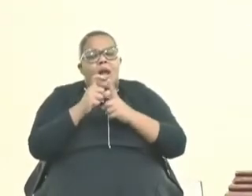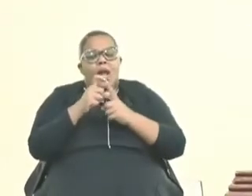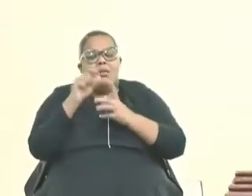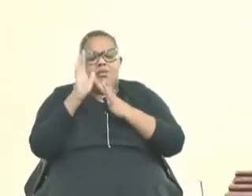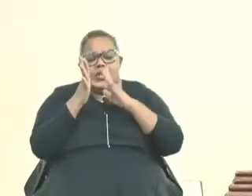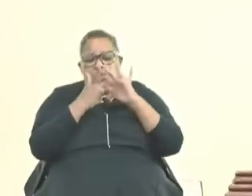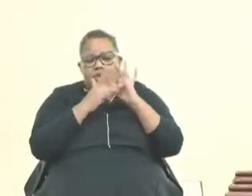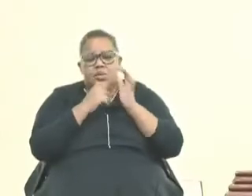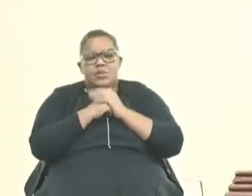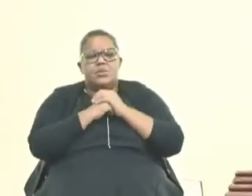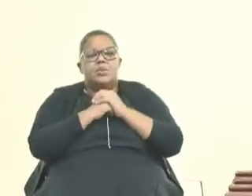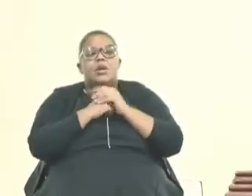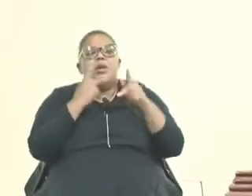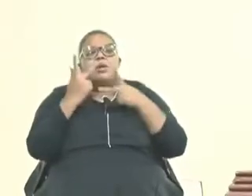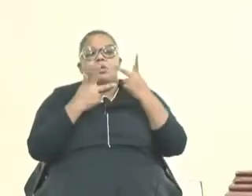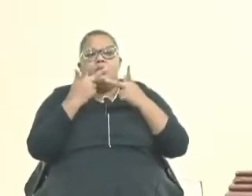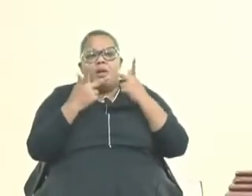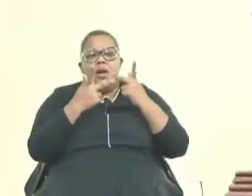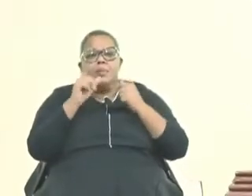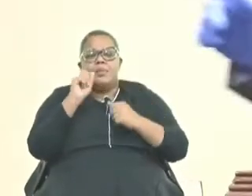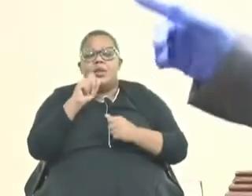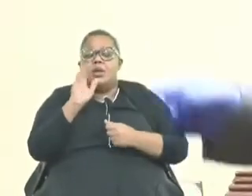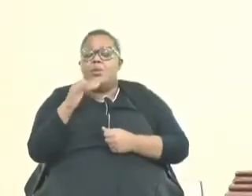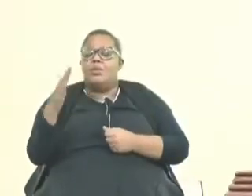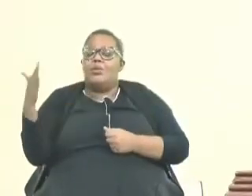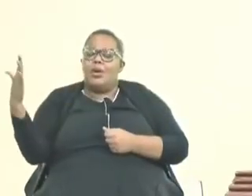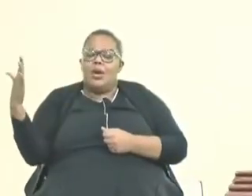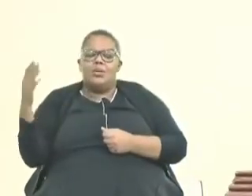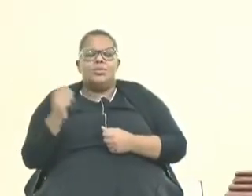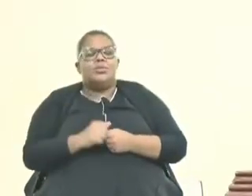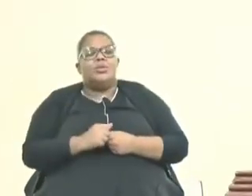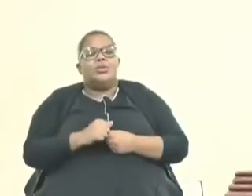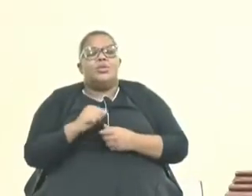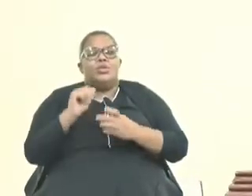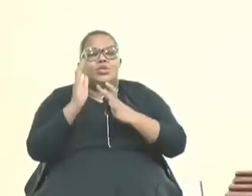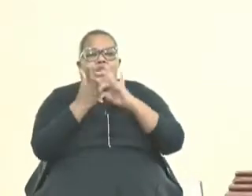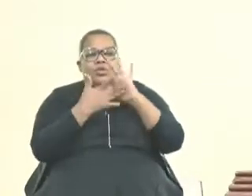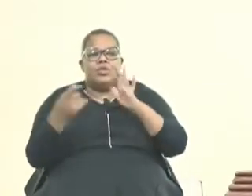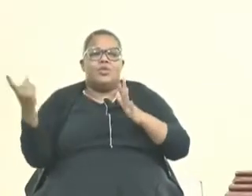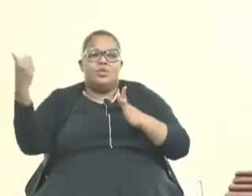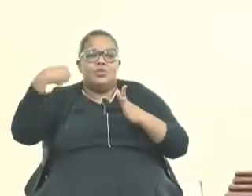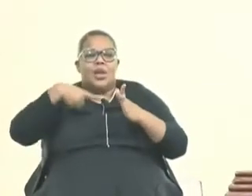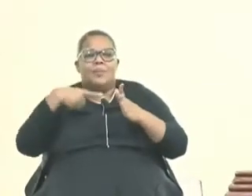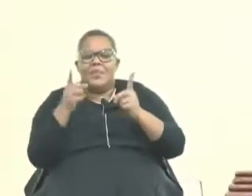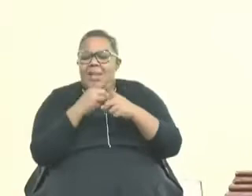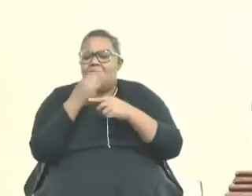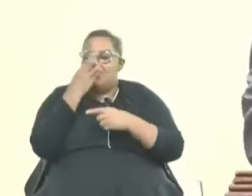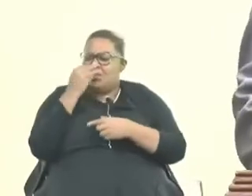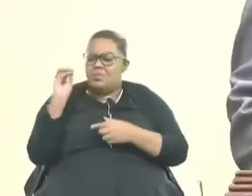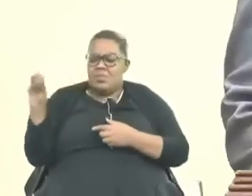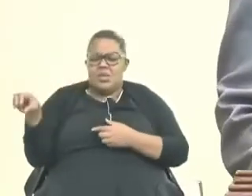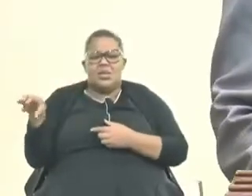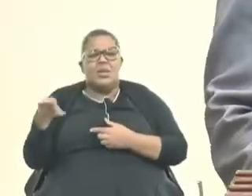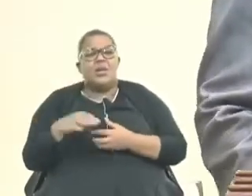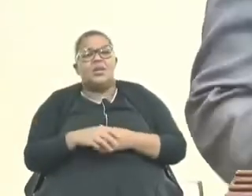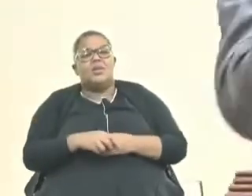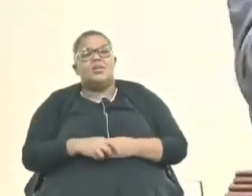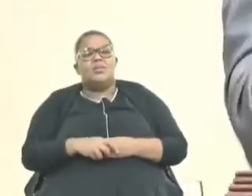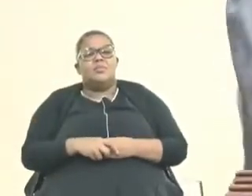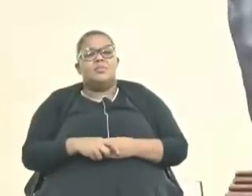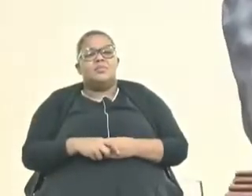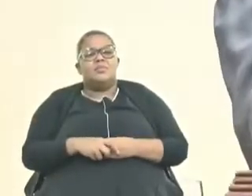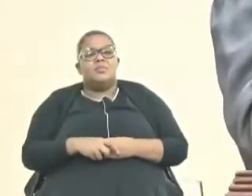viessem não jogaria fora o pavio que fumega e nem quebrar ia A Cana Trilhada